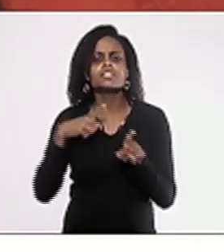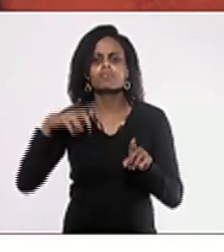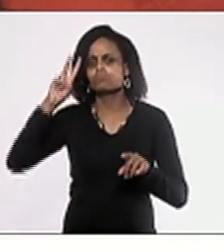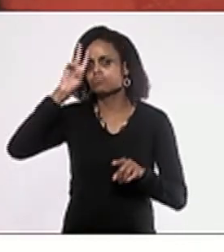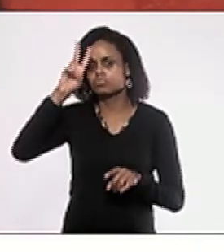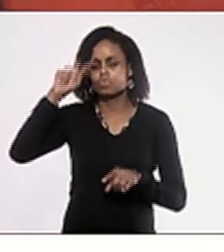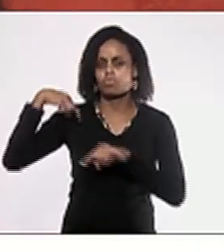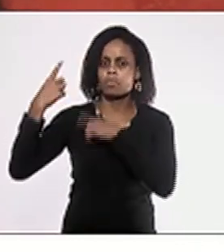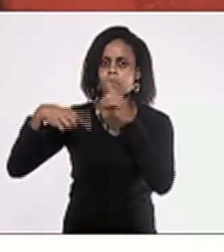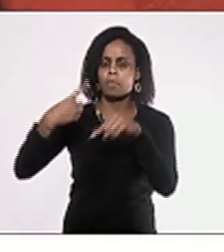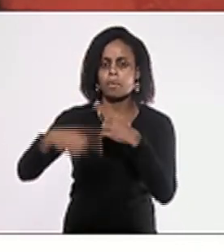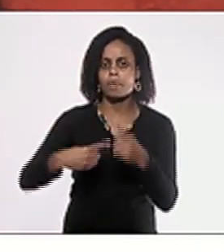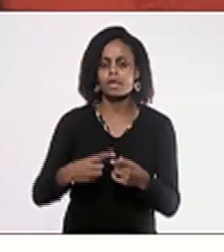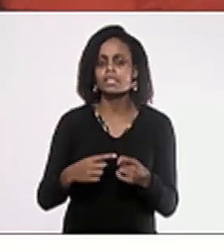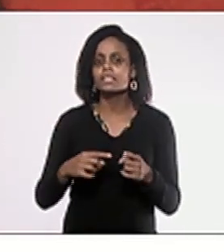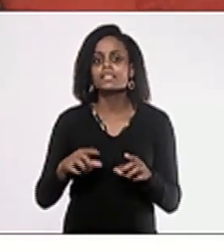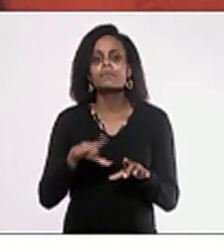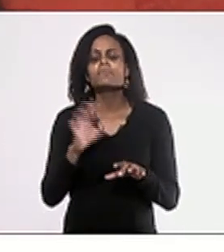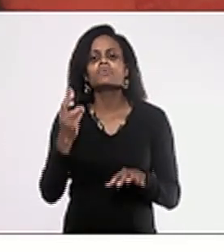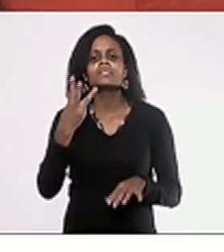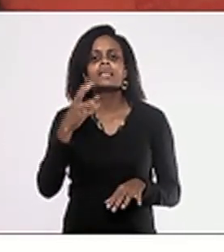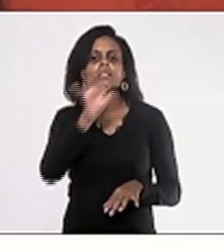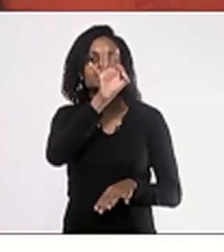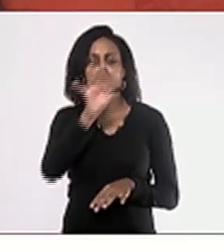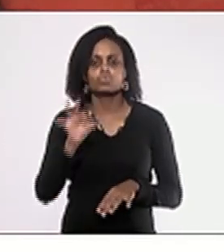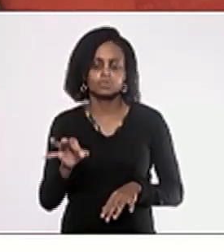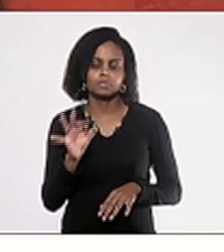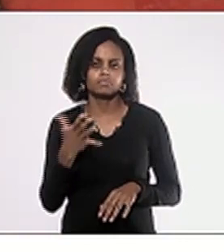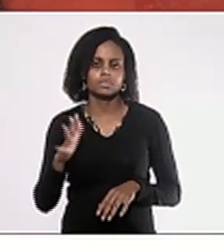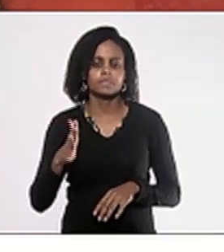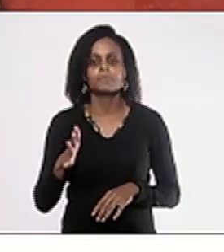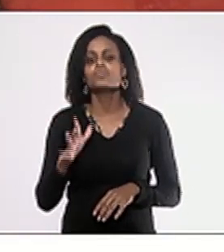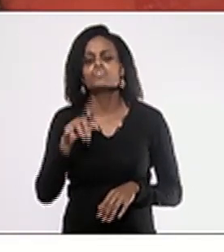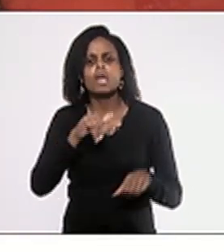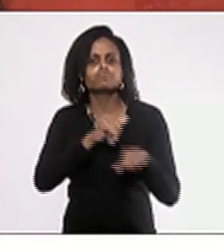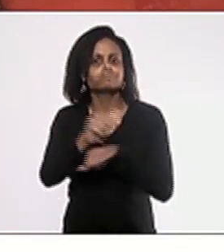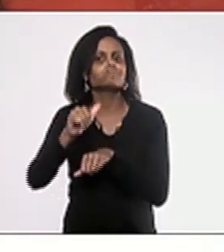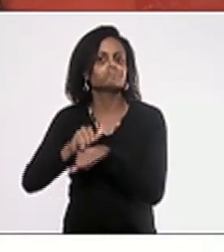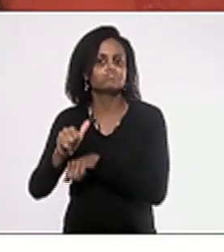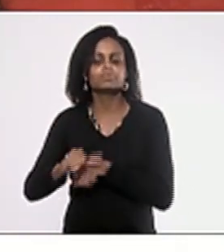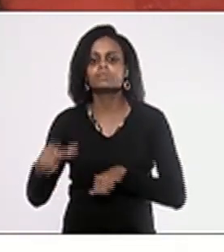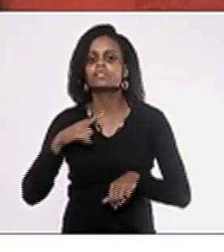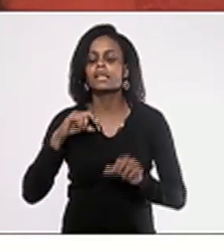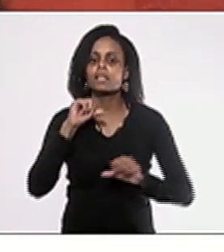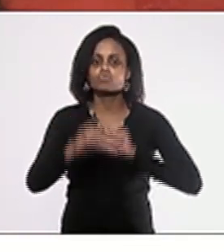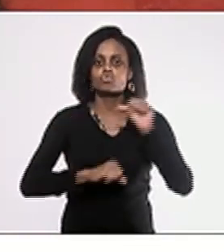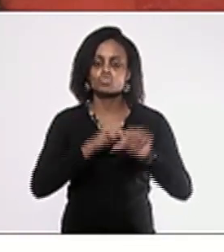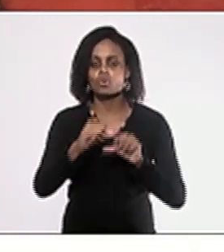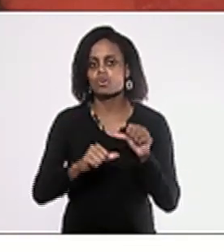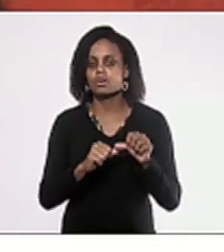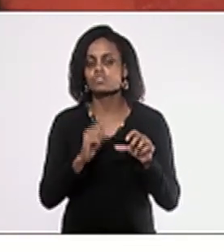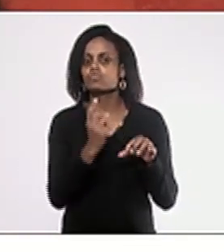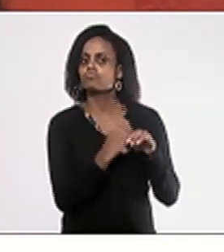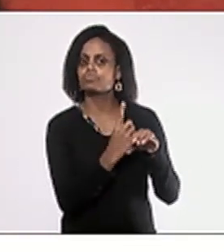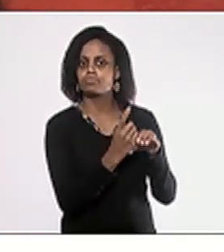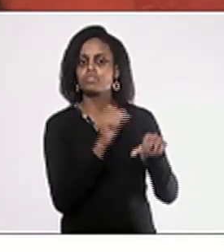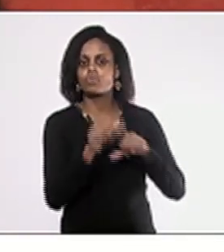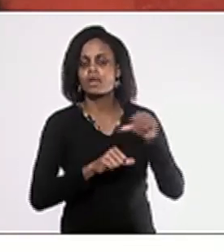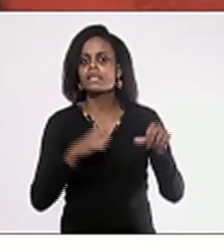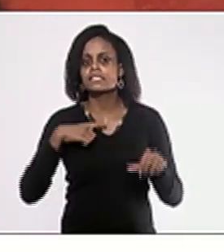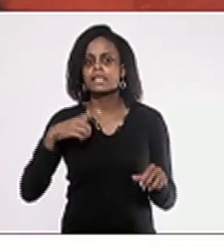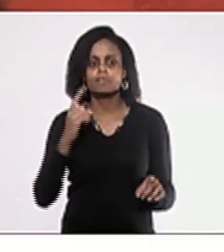histórico recorrente de em torno de 3% de fraude nas trocas de hidrômetro, identifica que tem um